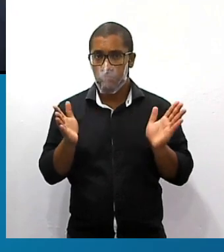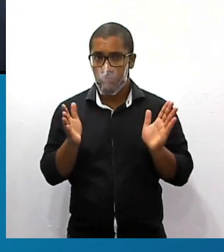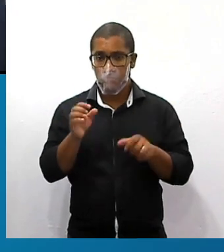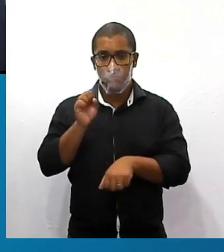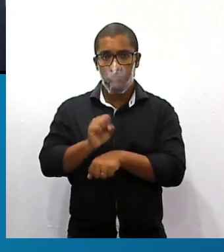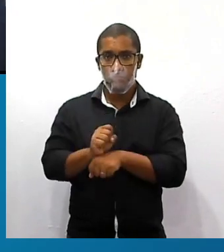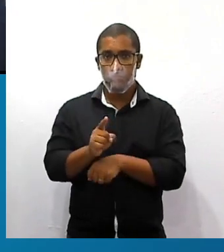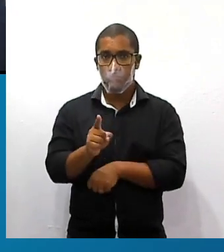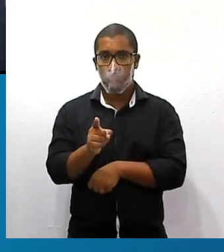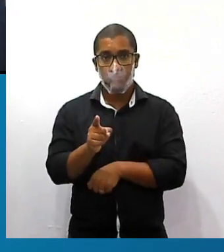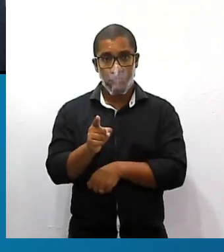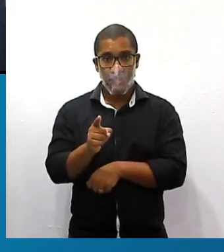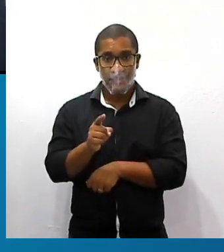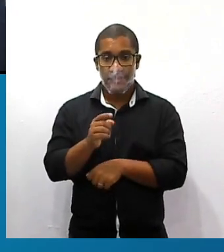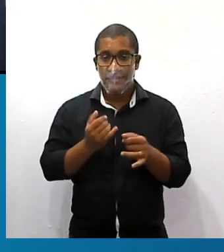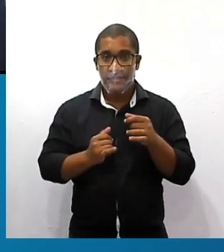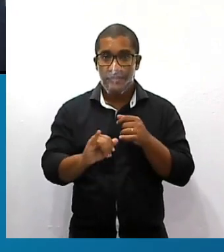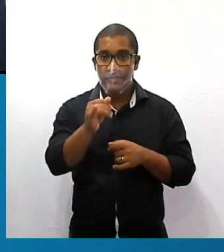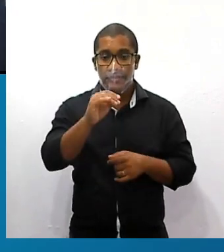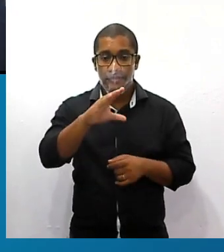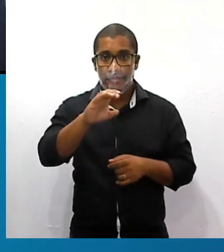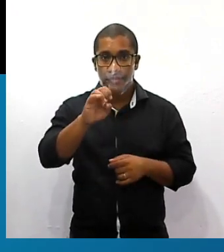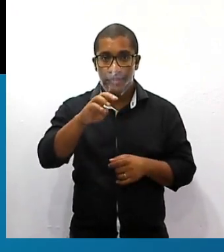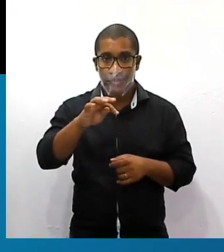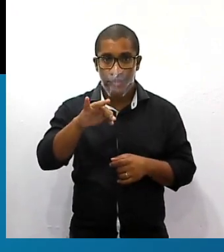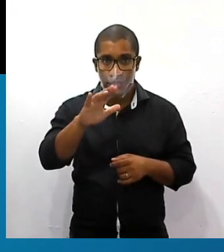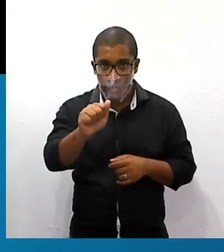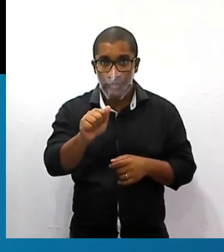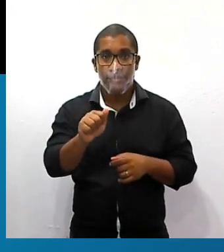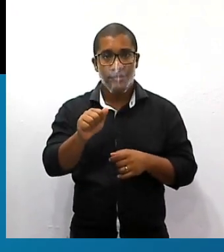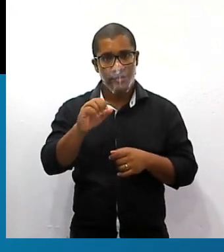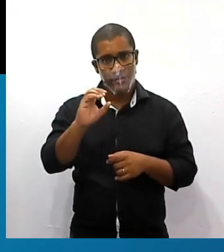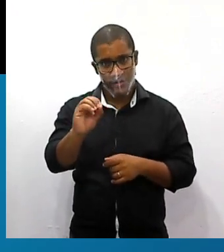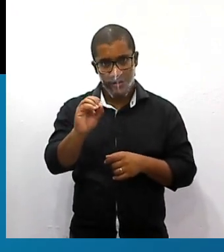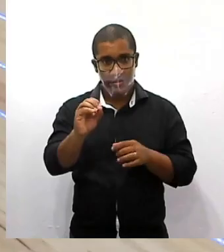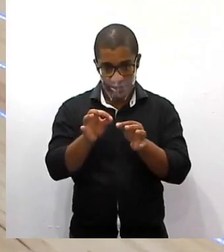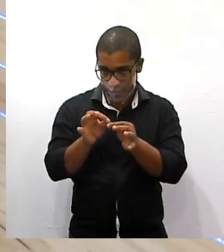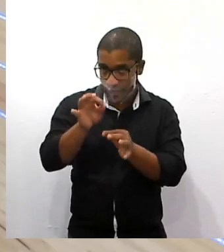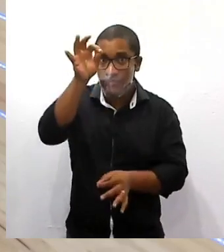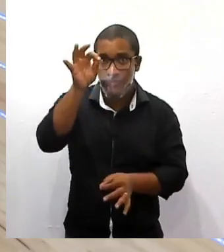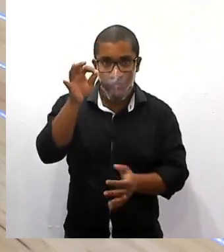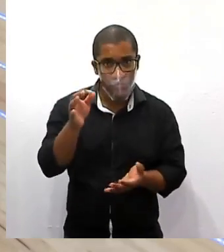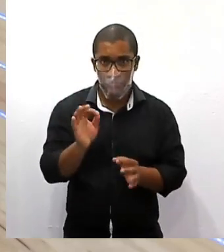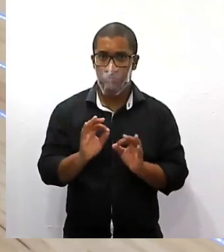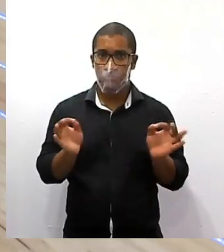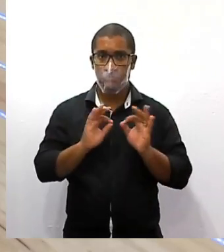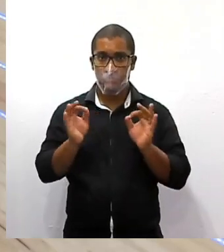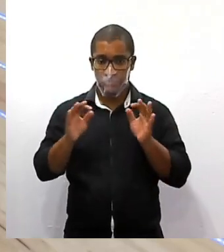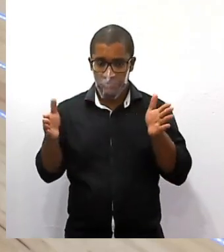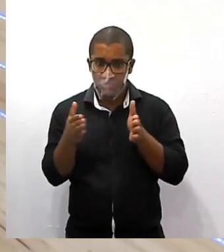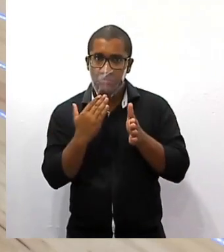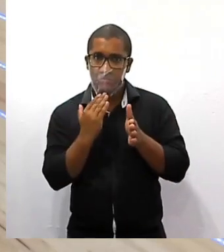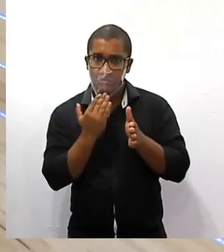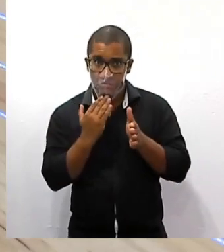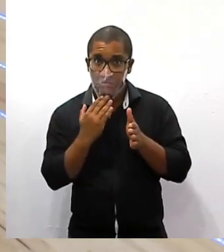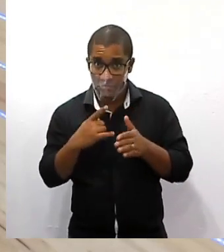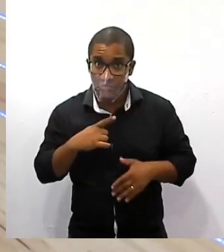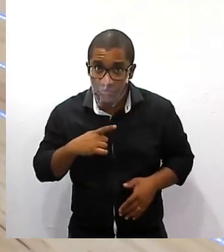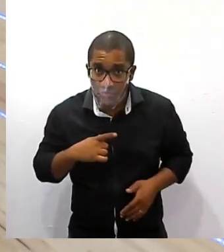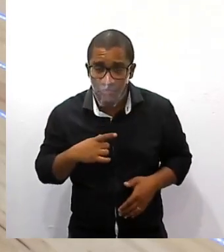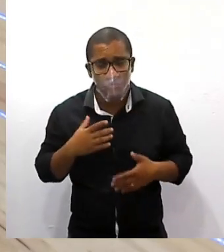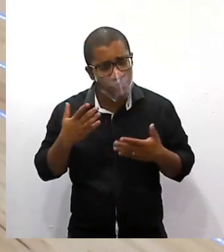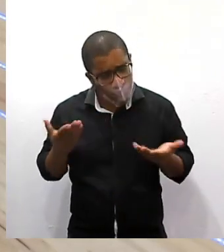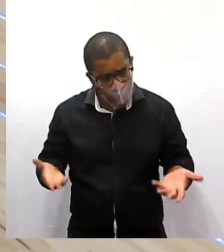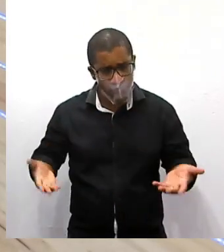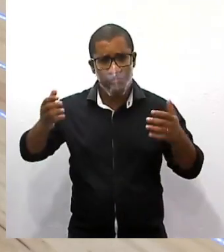então a energia cinética é zero. Ele tem altura? Também não, está parado, está no chão. Ele deforma a mola? Sim, ele deforma a